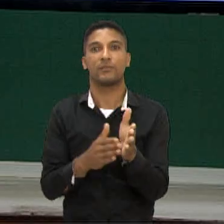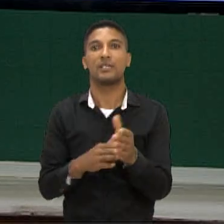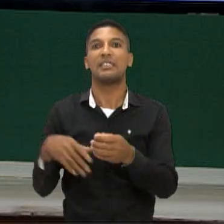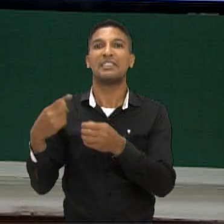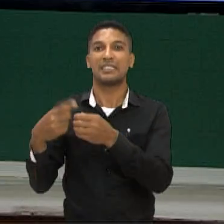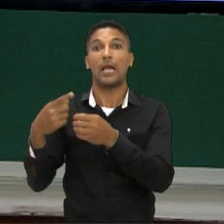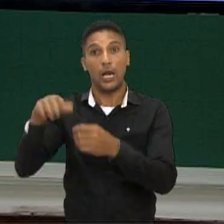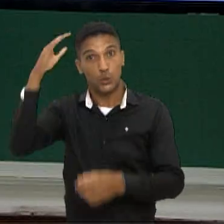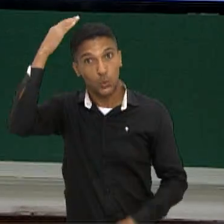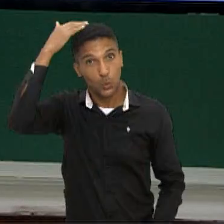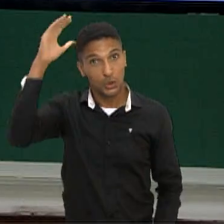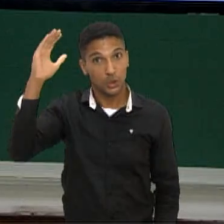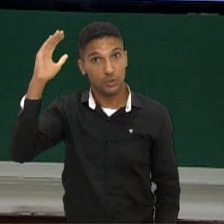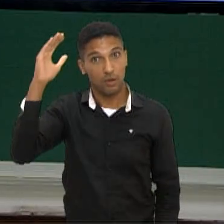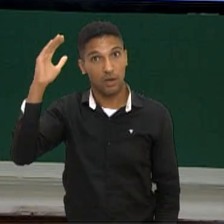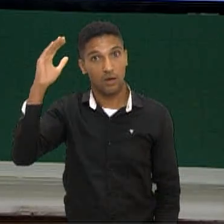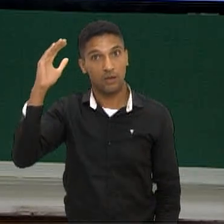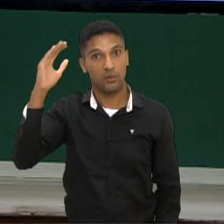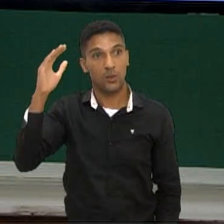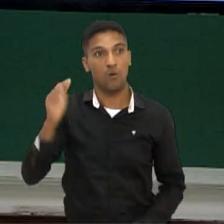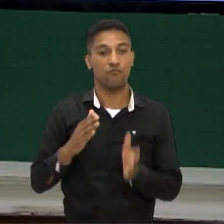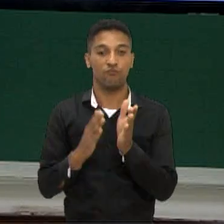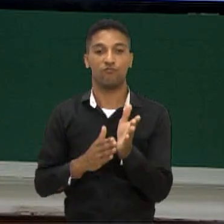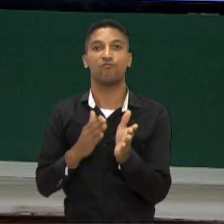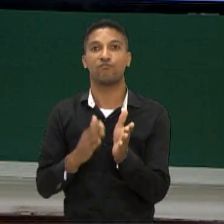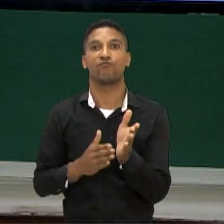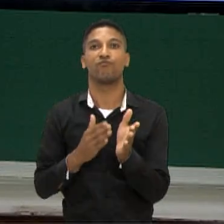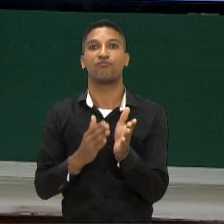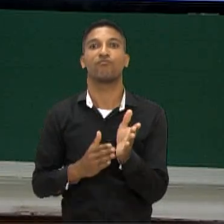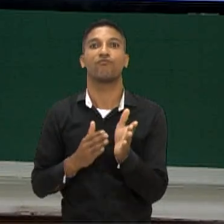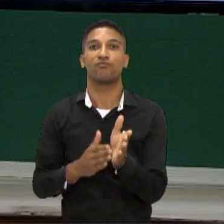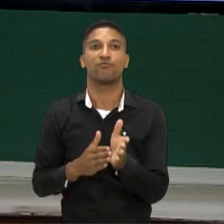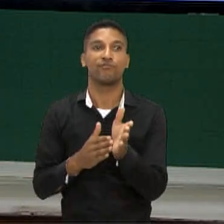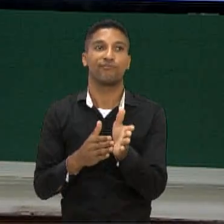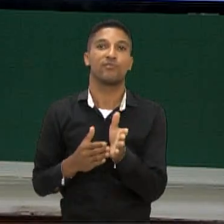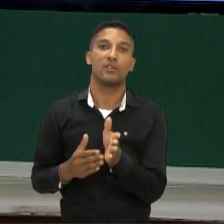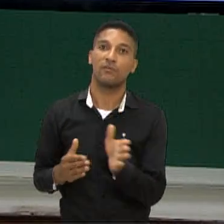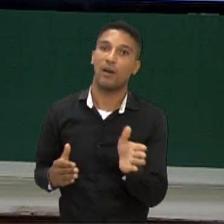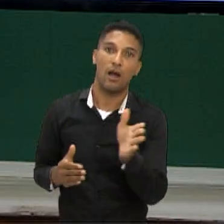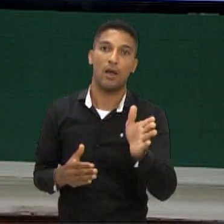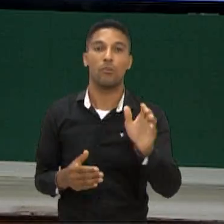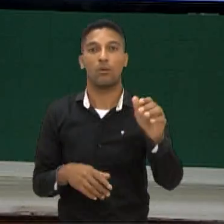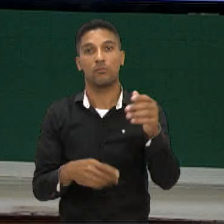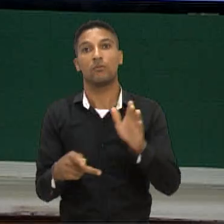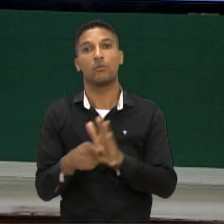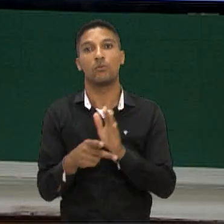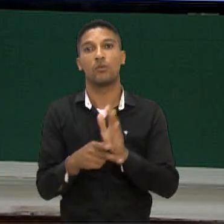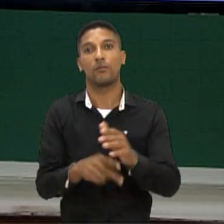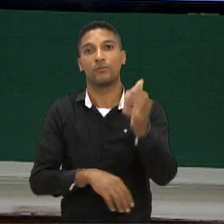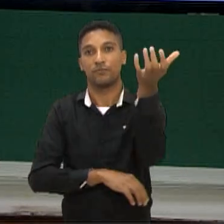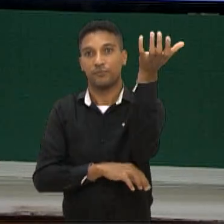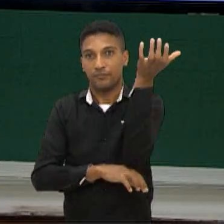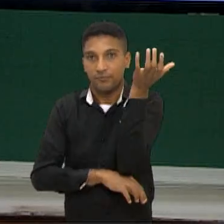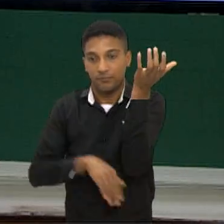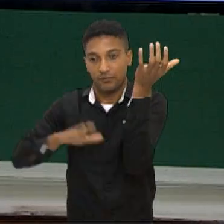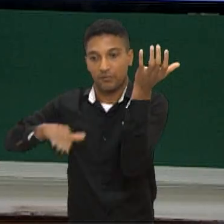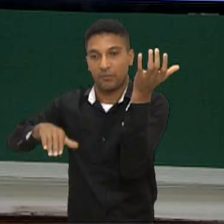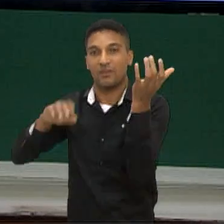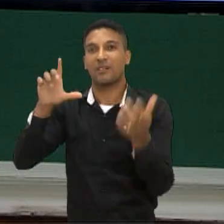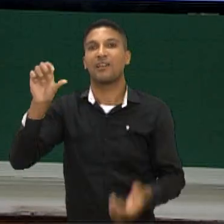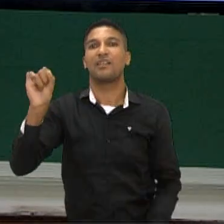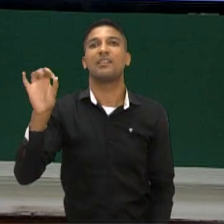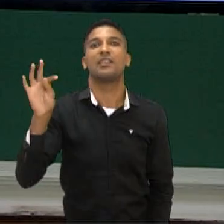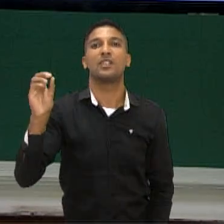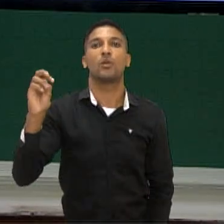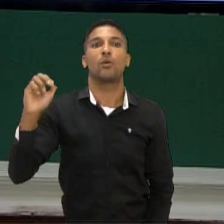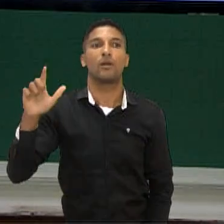nós observamos as serras e aqui a vegetação da floresta amazônica.